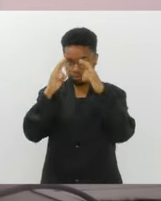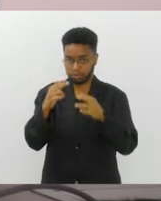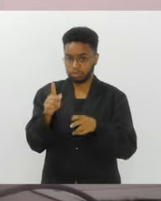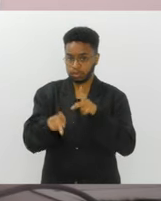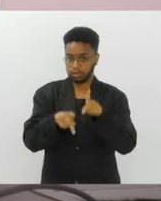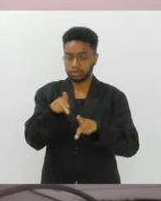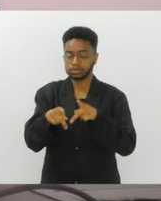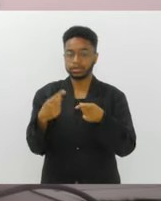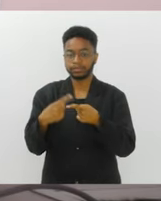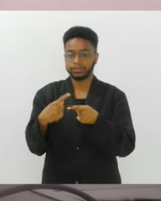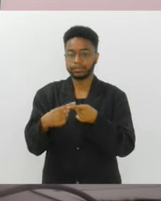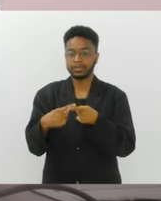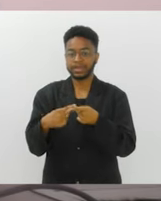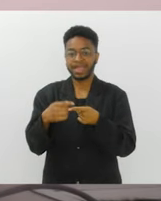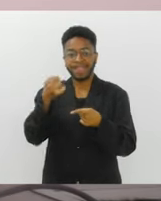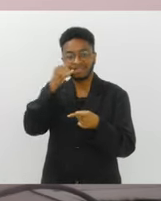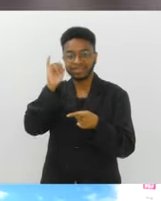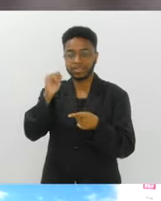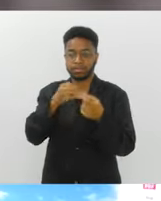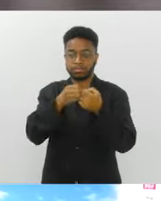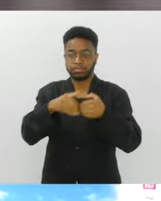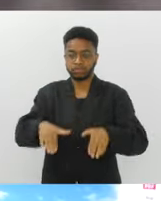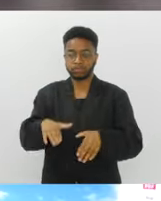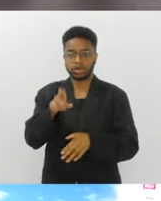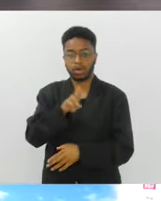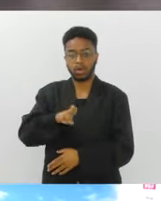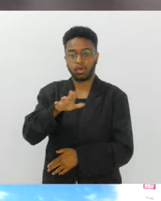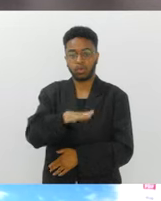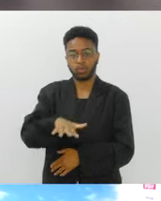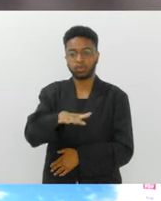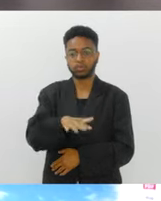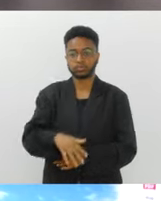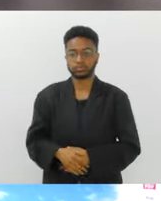princípio de continuidade não seja afetado. Bom,